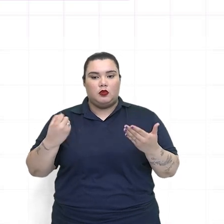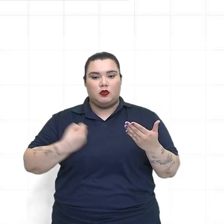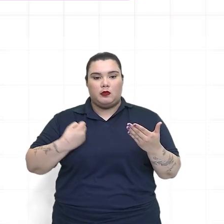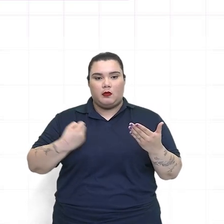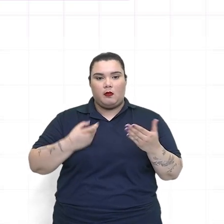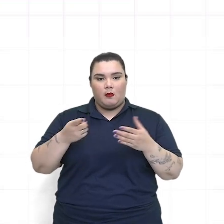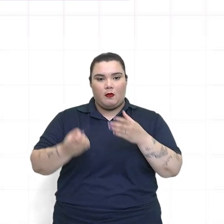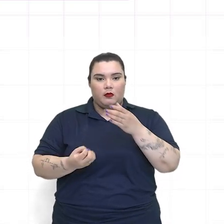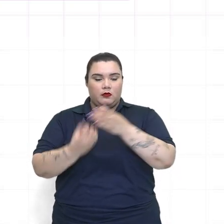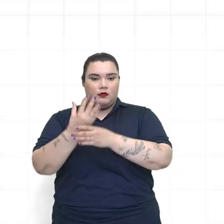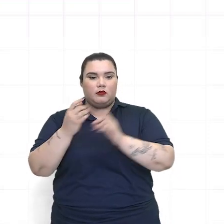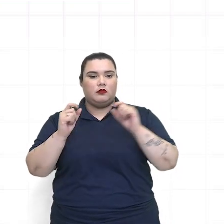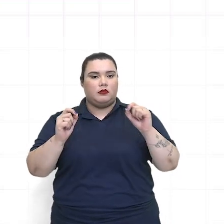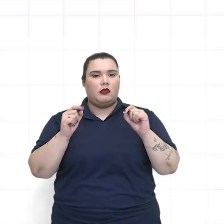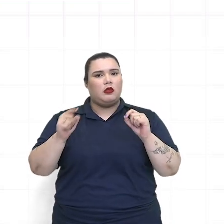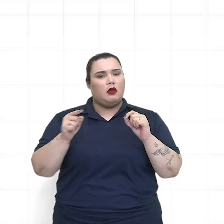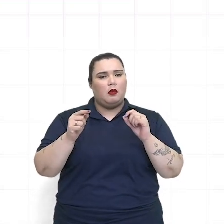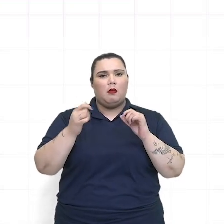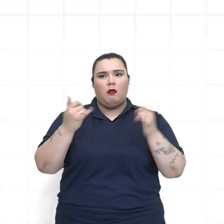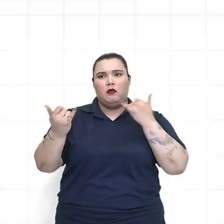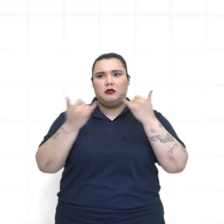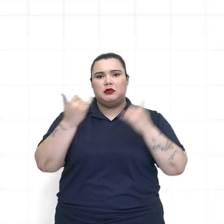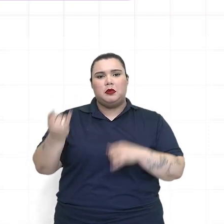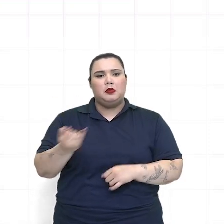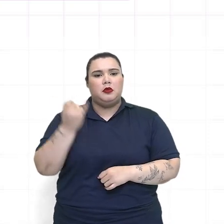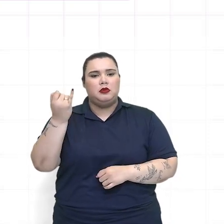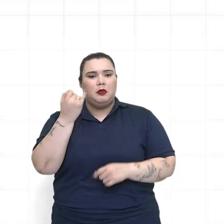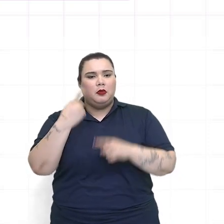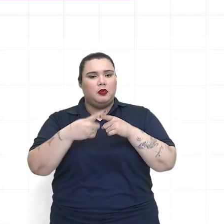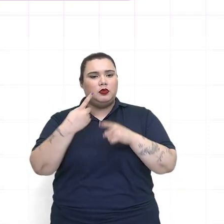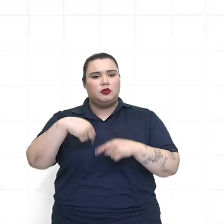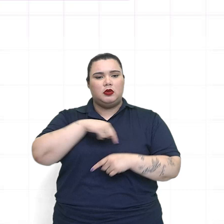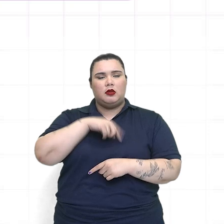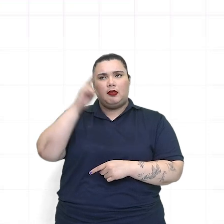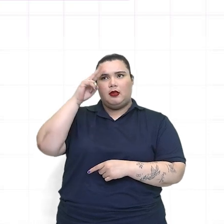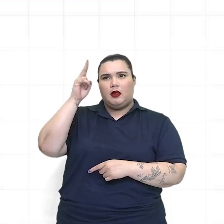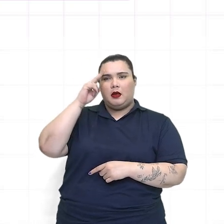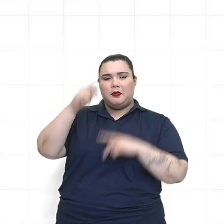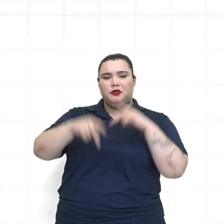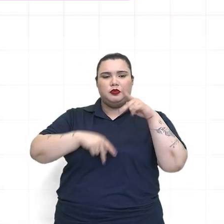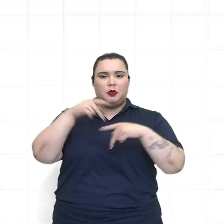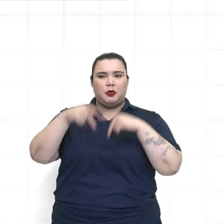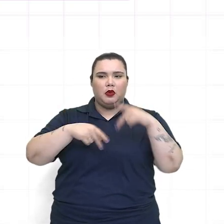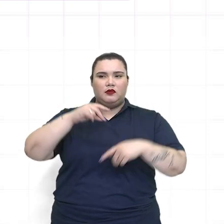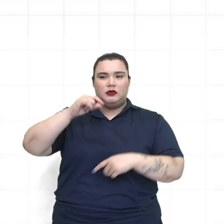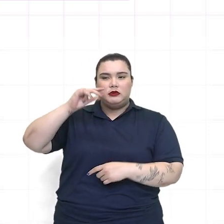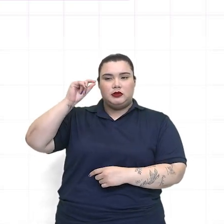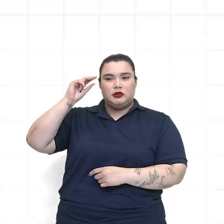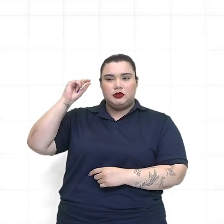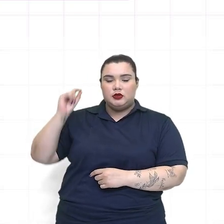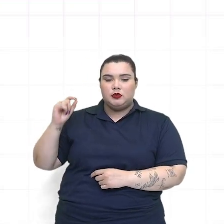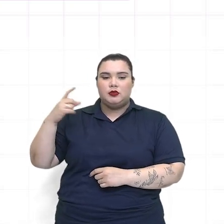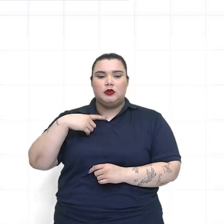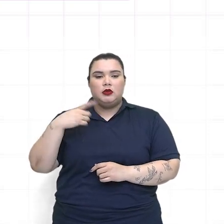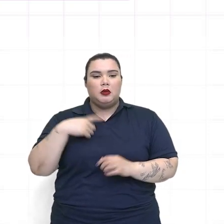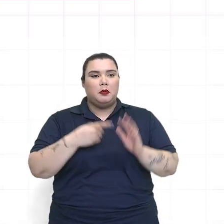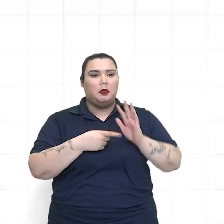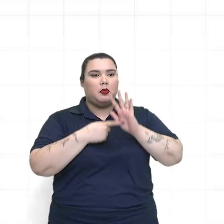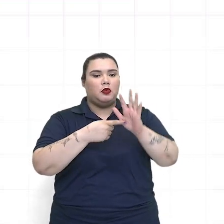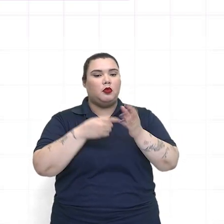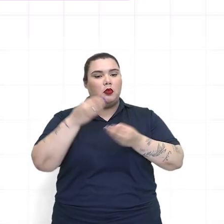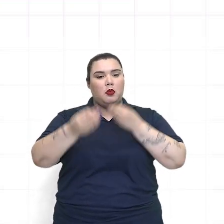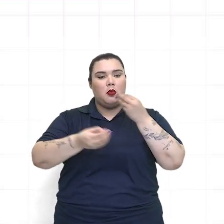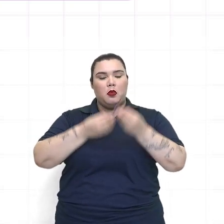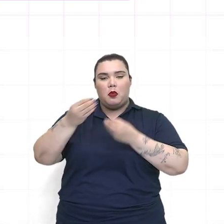números, né, de acordo com o que diz aqui, é um tópico fascinante que remota às civilizações antigas e reflete a evolução